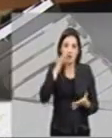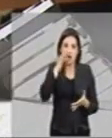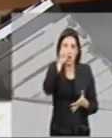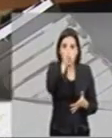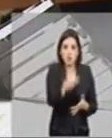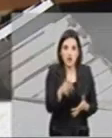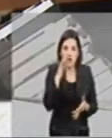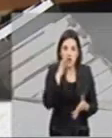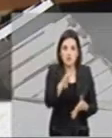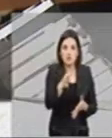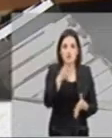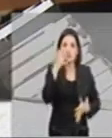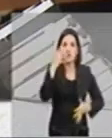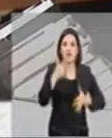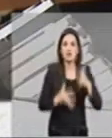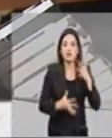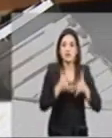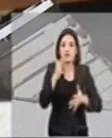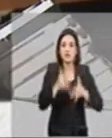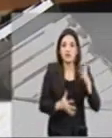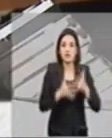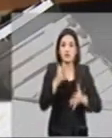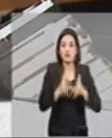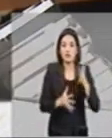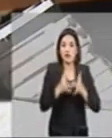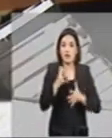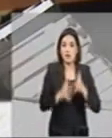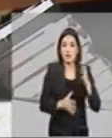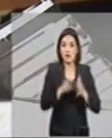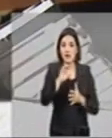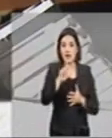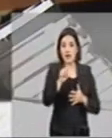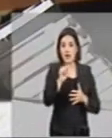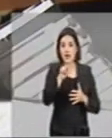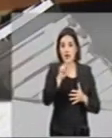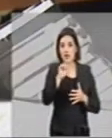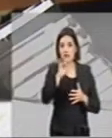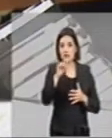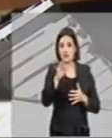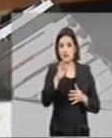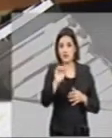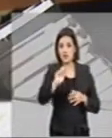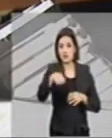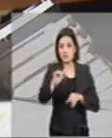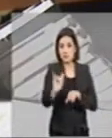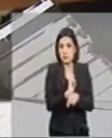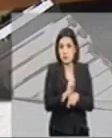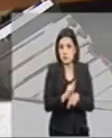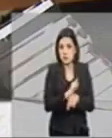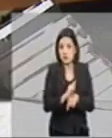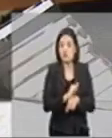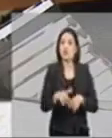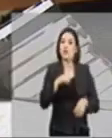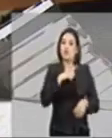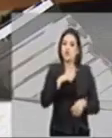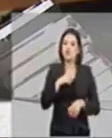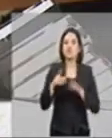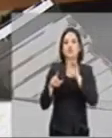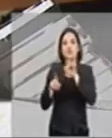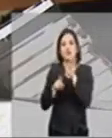neutralizar a Operação Lava Jato, e isto estava sendo investigado por esta Operação